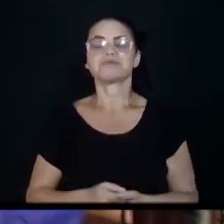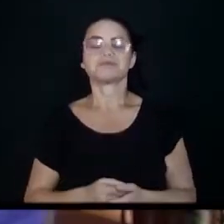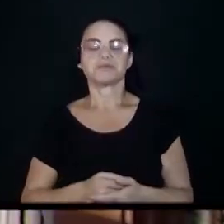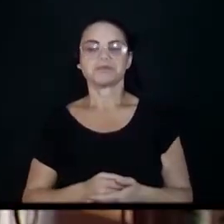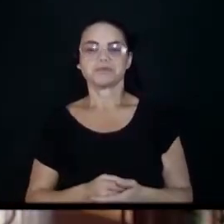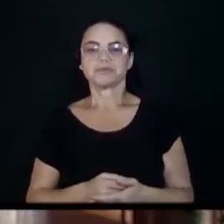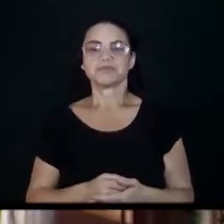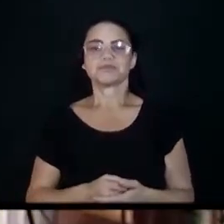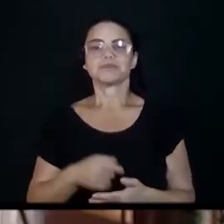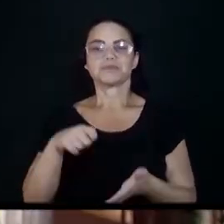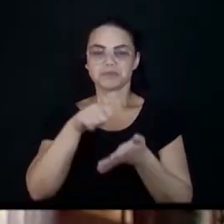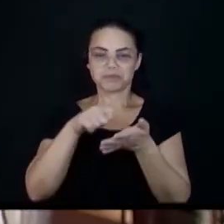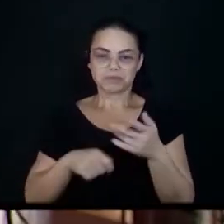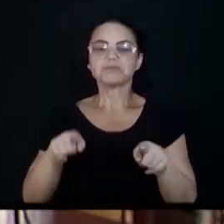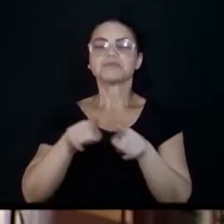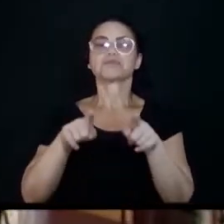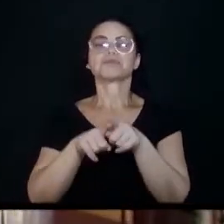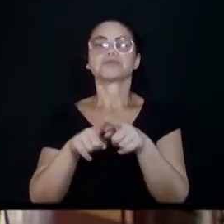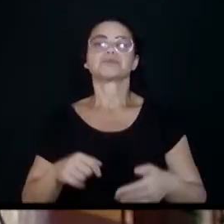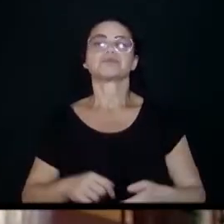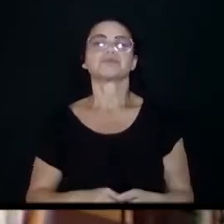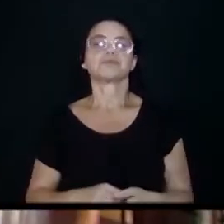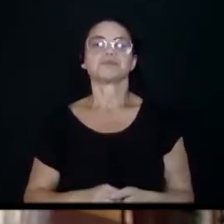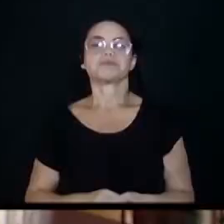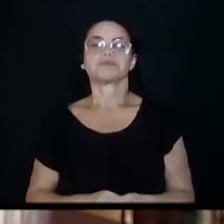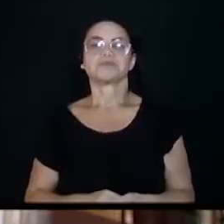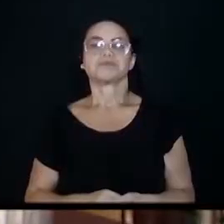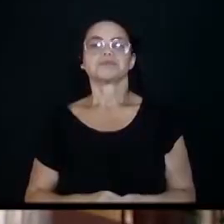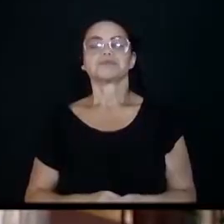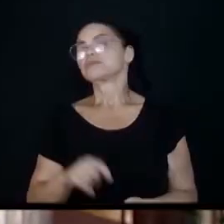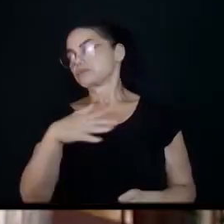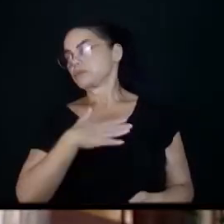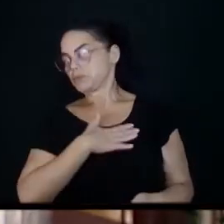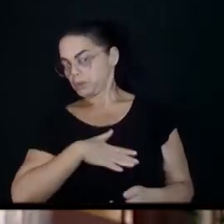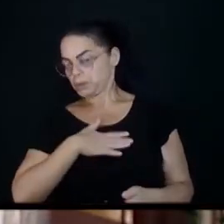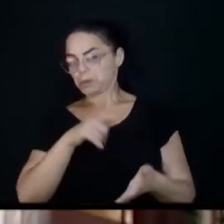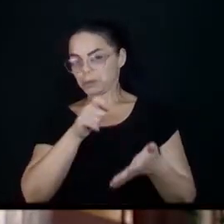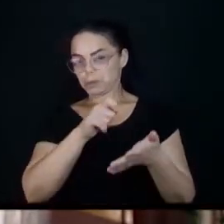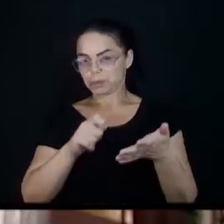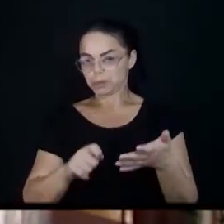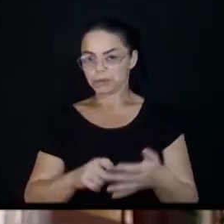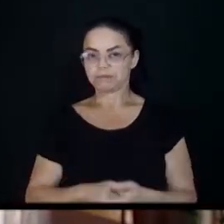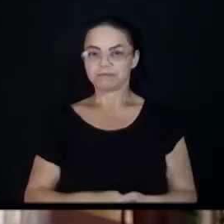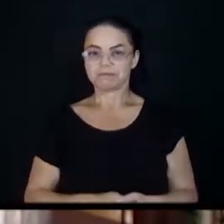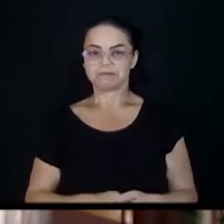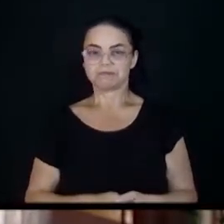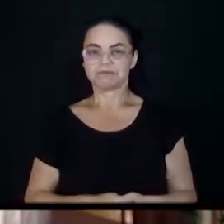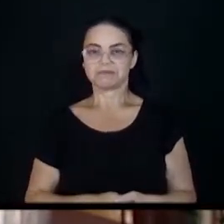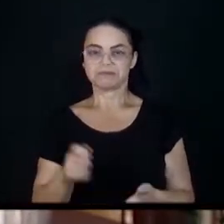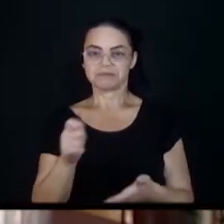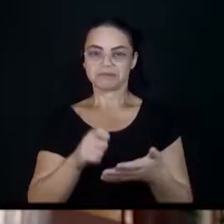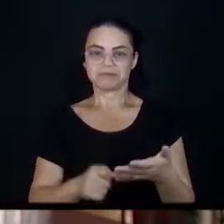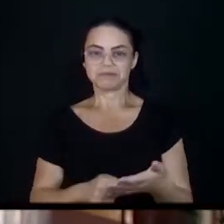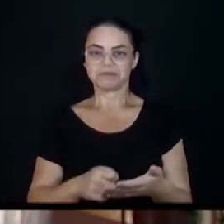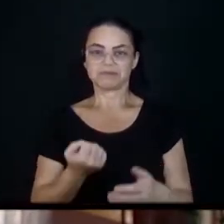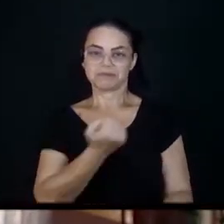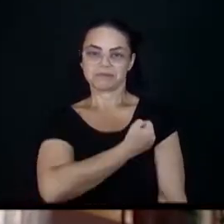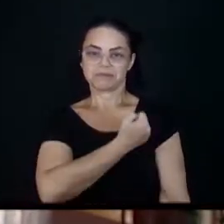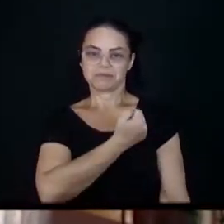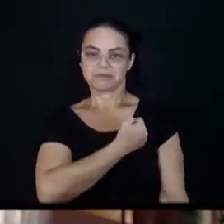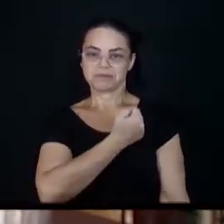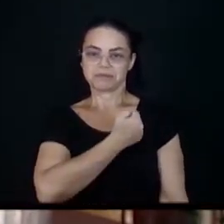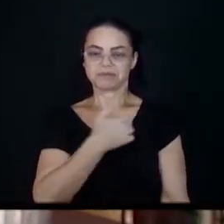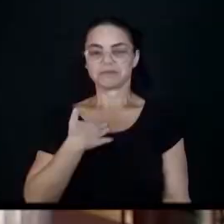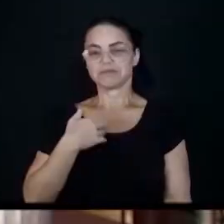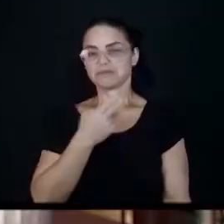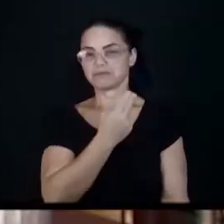também. E o que você gosta de escrever aqui? Eu gosto de escrever números e o meu nome, de vez em quando, de letra